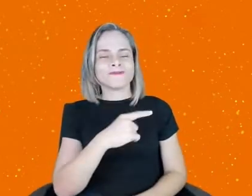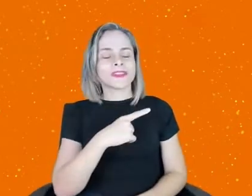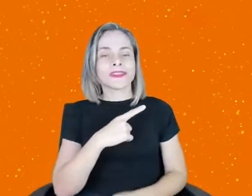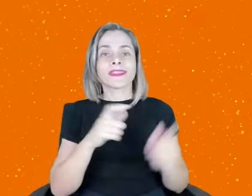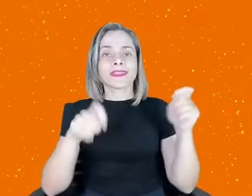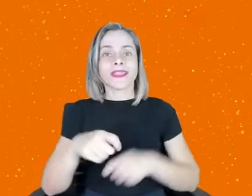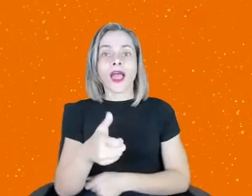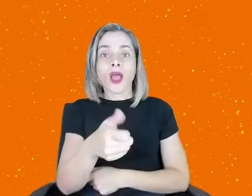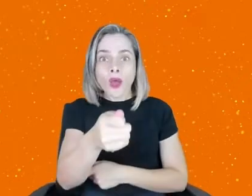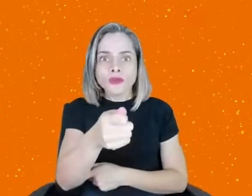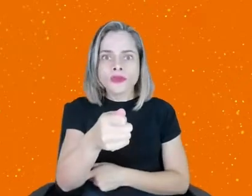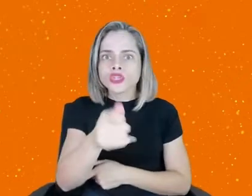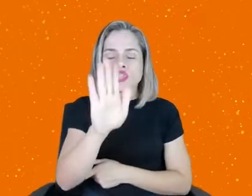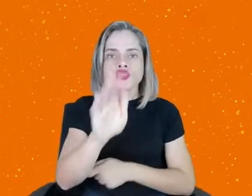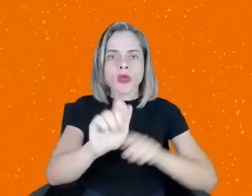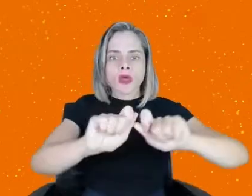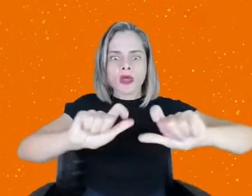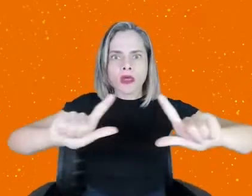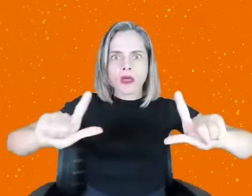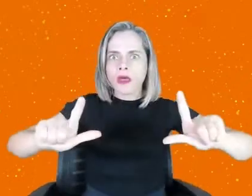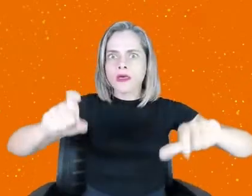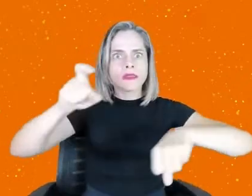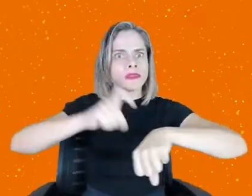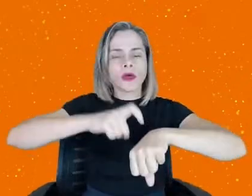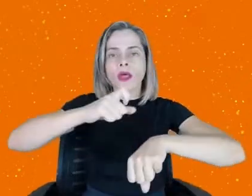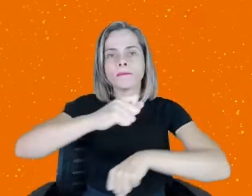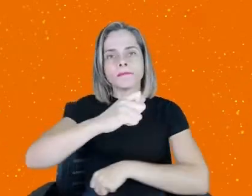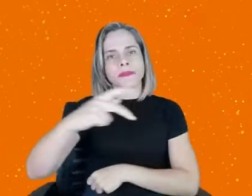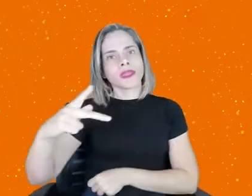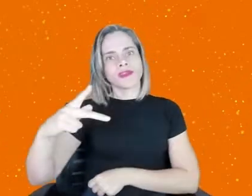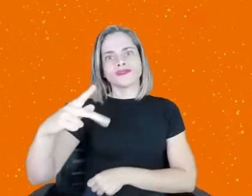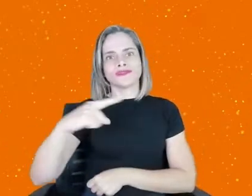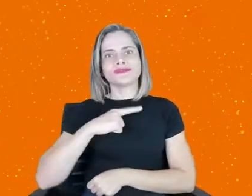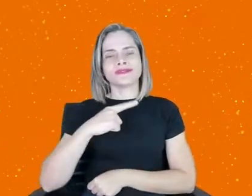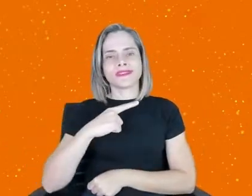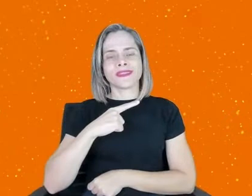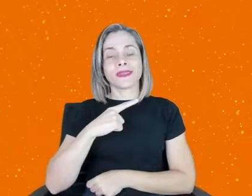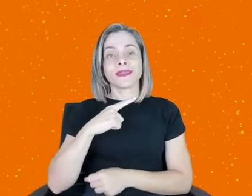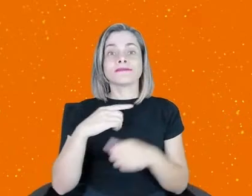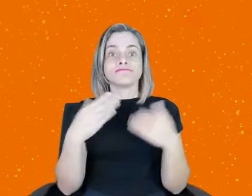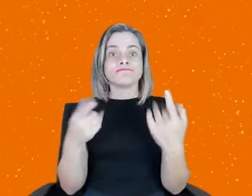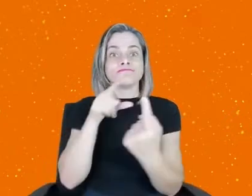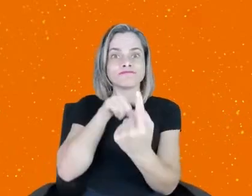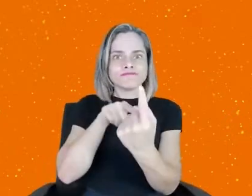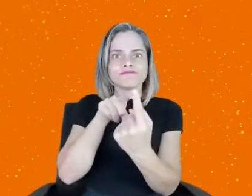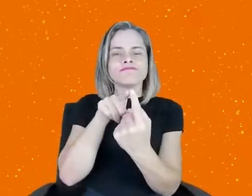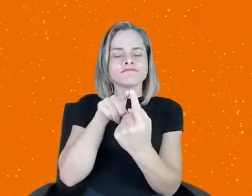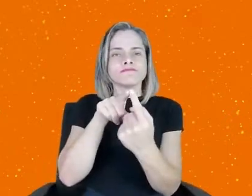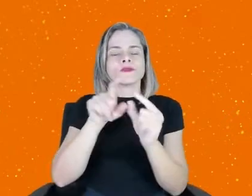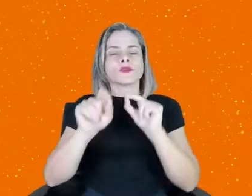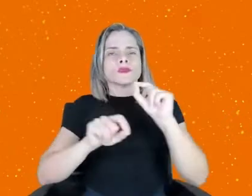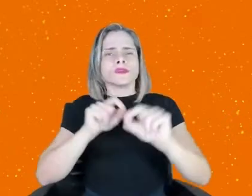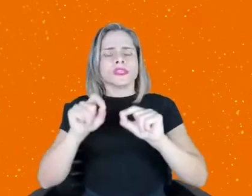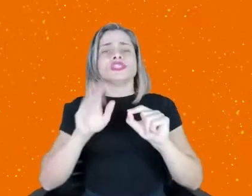controle e ele já tinha entra usuários aplicativos né então objetivo exatamente além de trazer essas facilidades